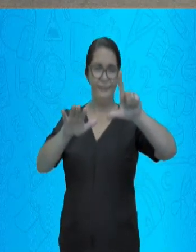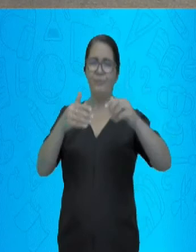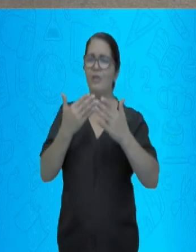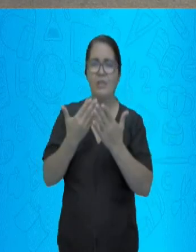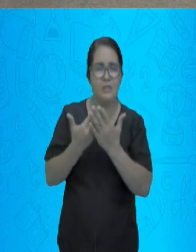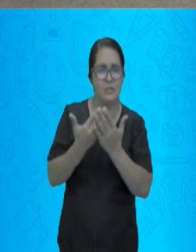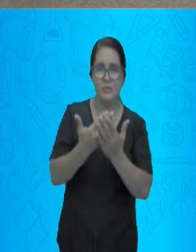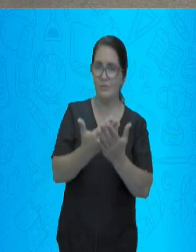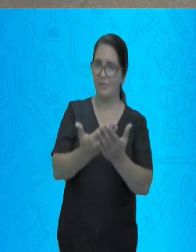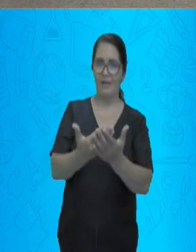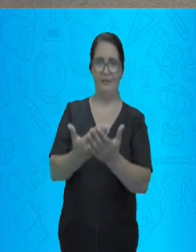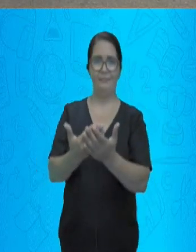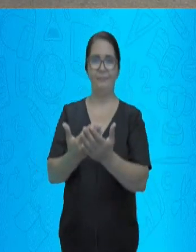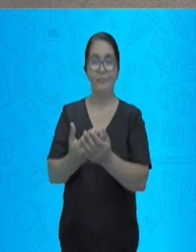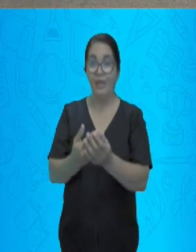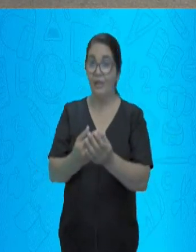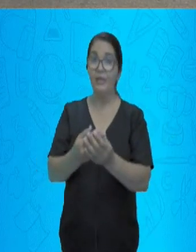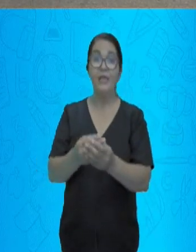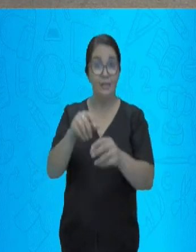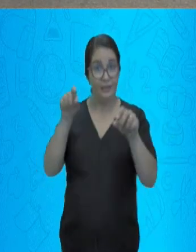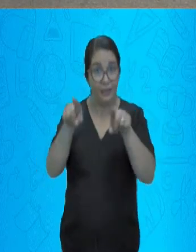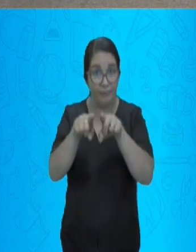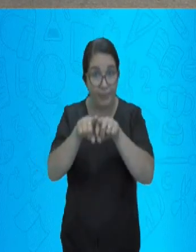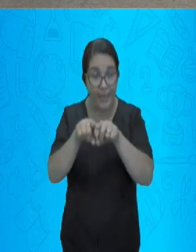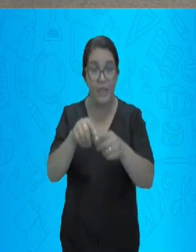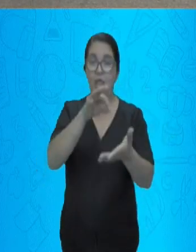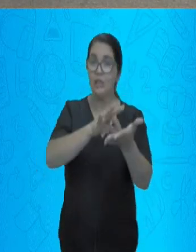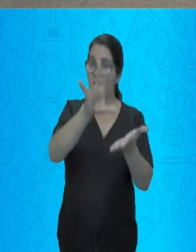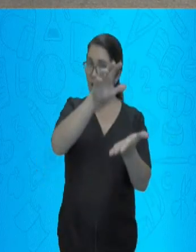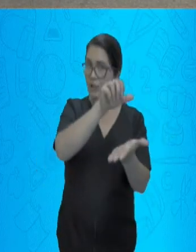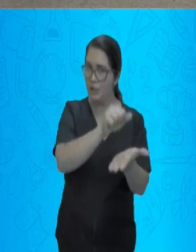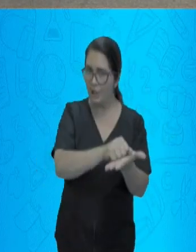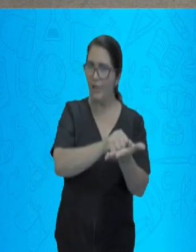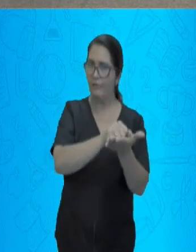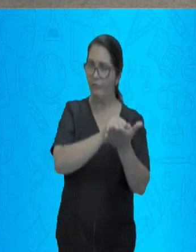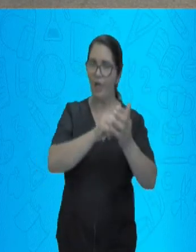tela. E não deixe de se inscrever em nosso canal do